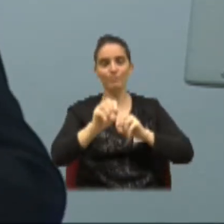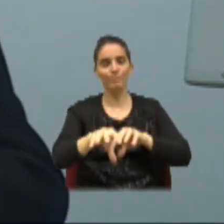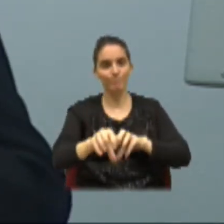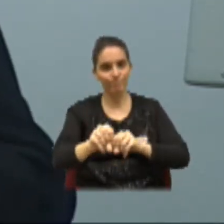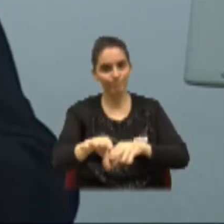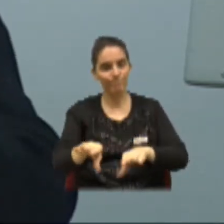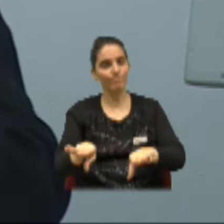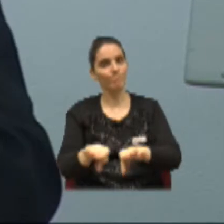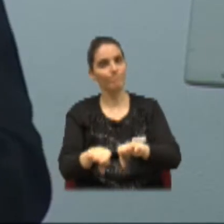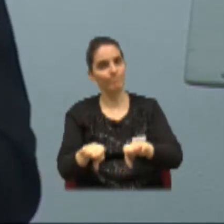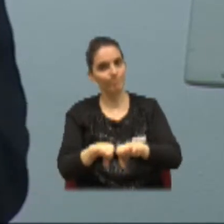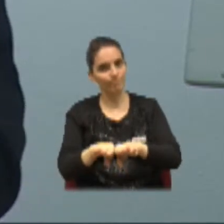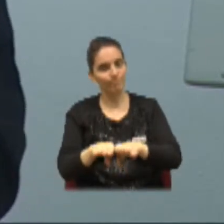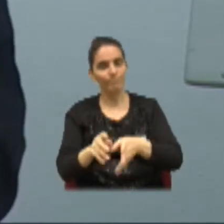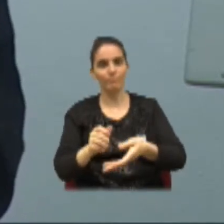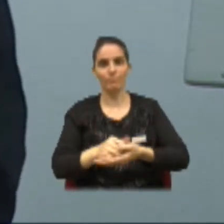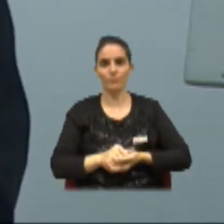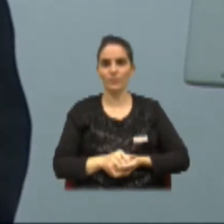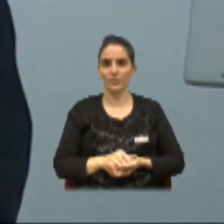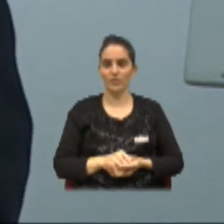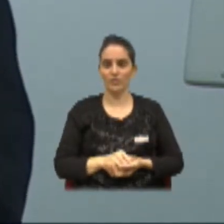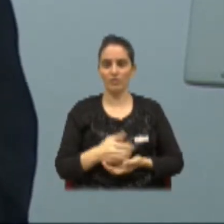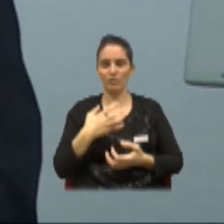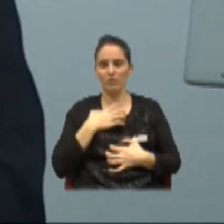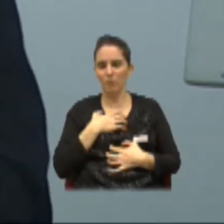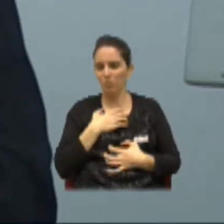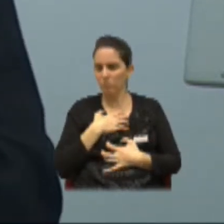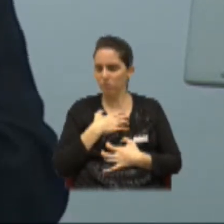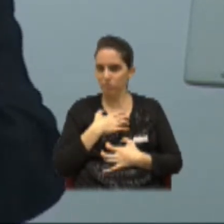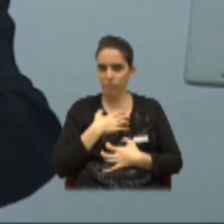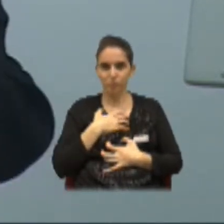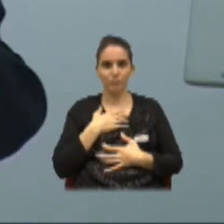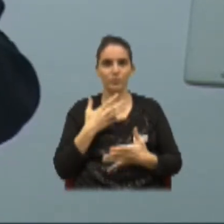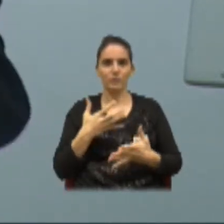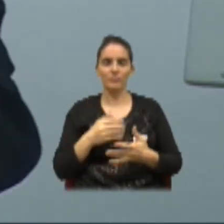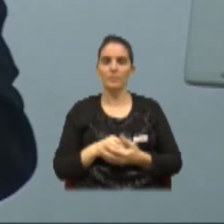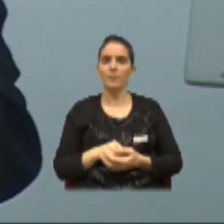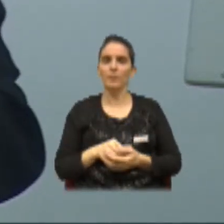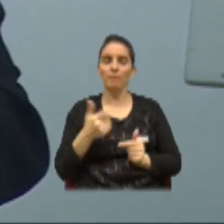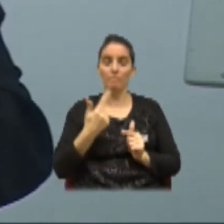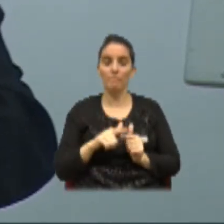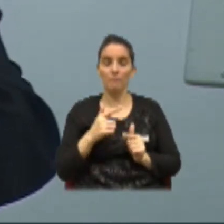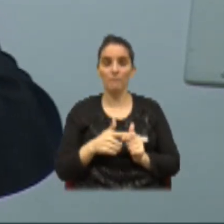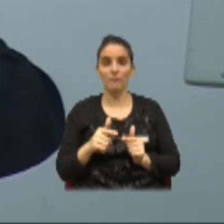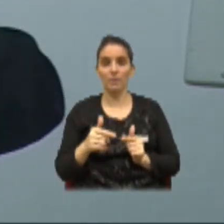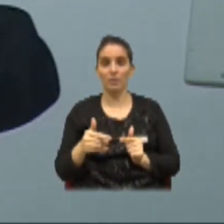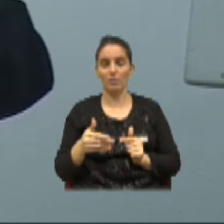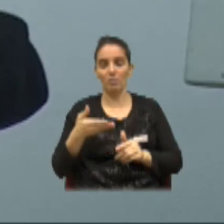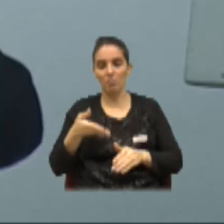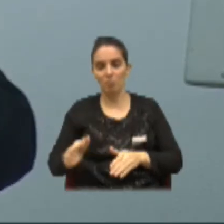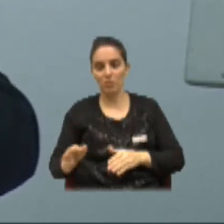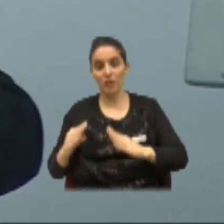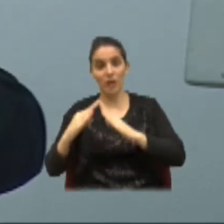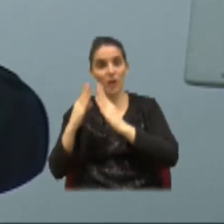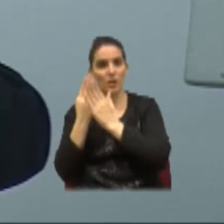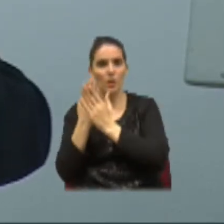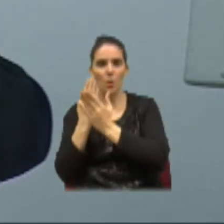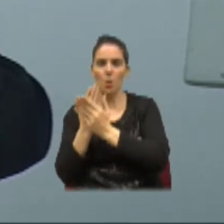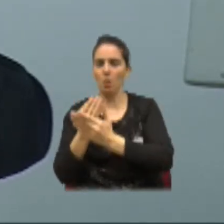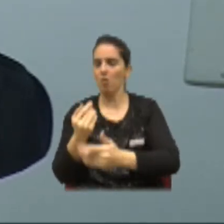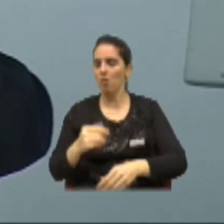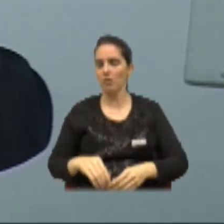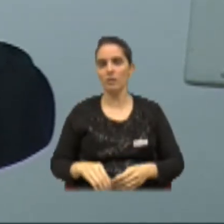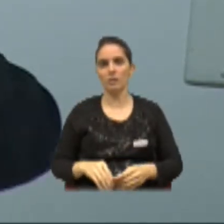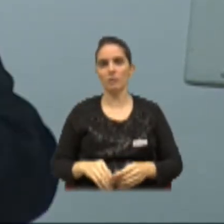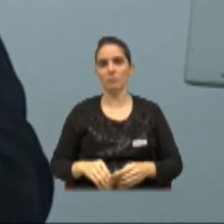educacionalmente. Essa criança não tem estrutura emocional para que possa chegar na escola, ter um rendimento,